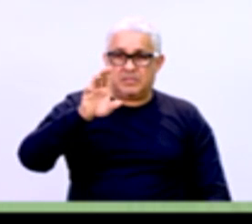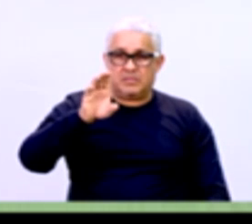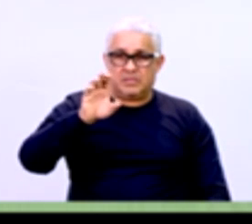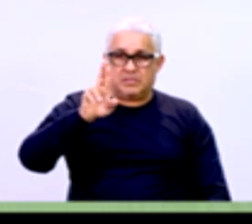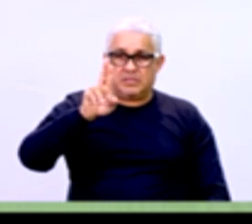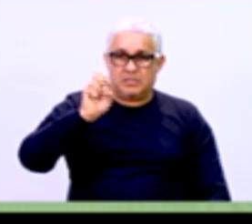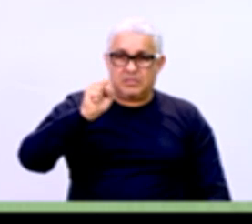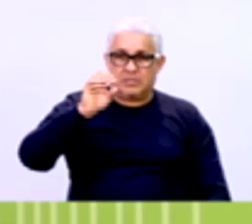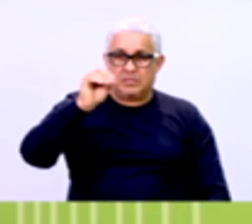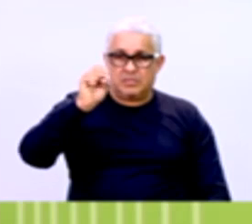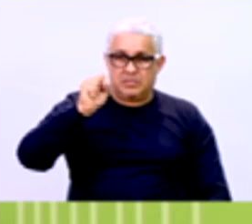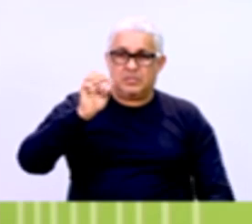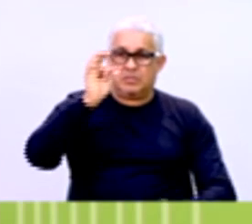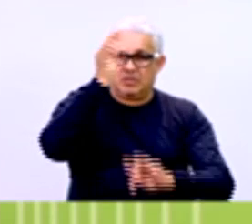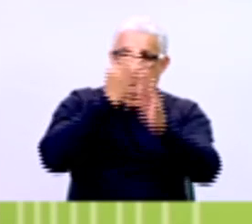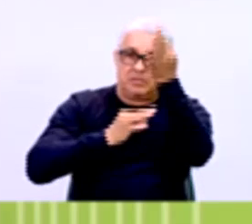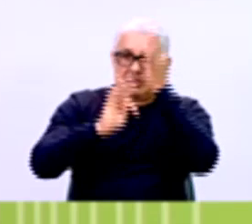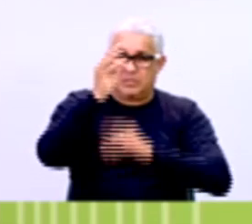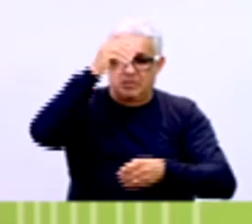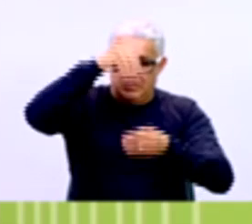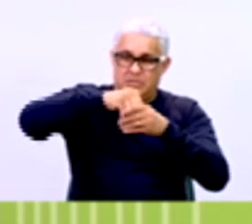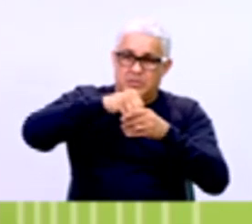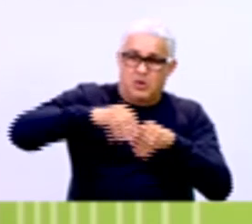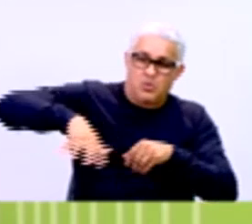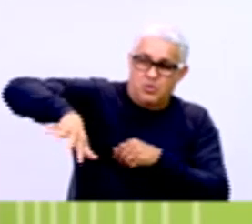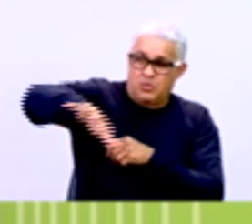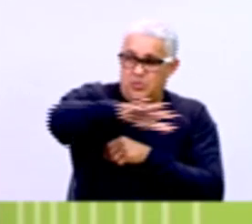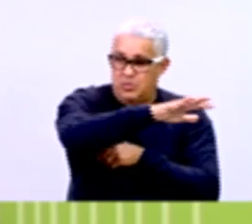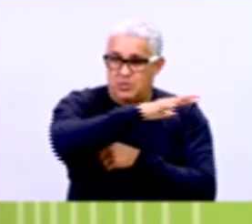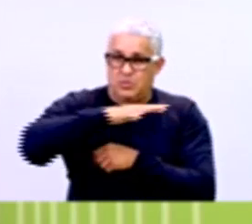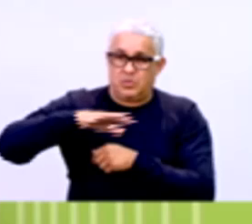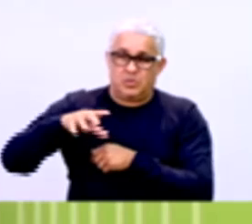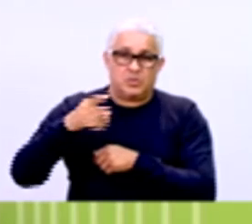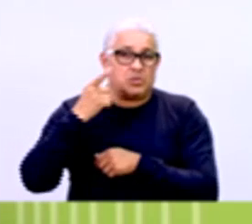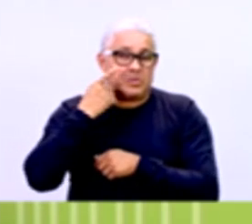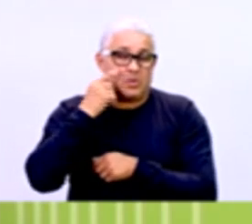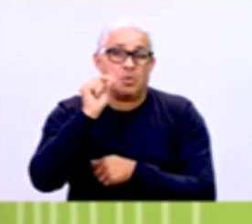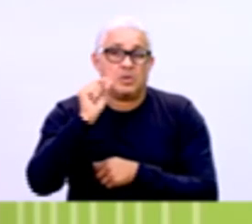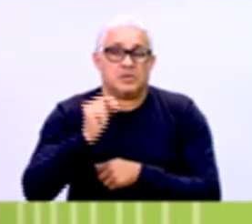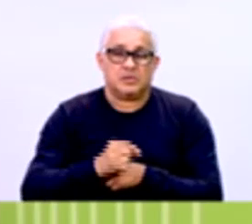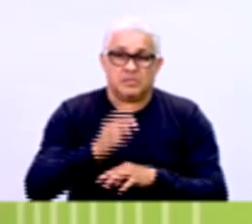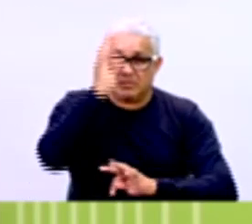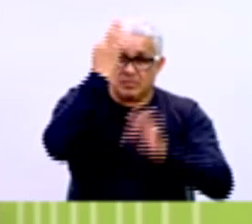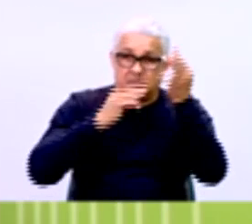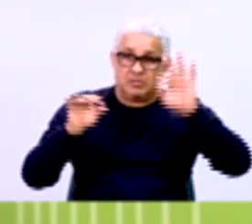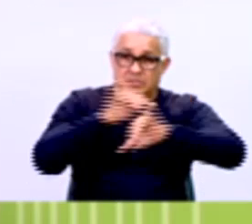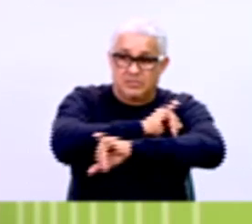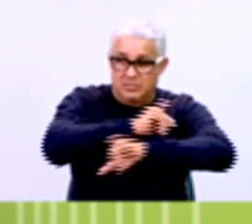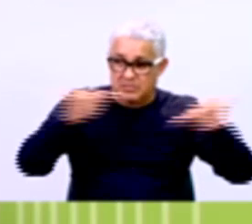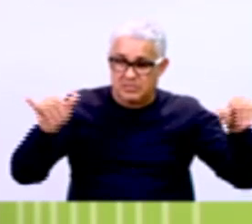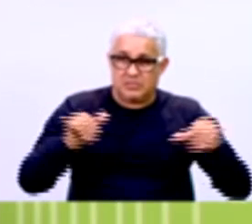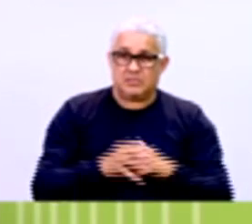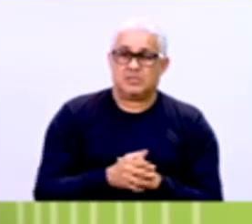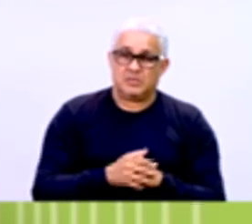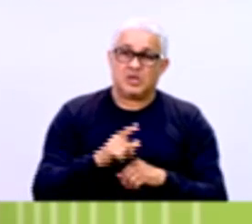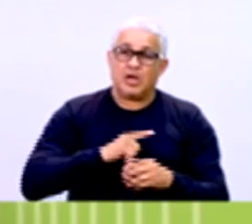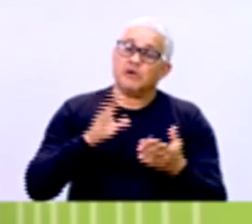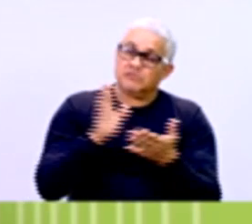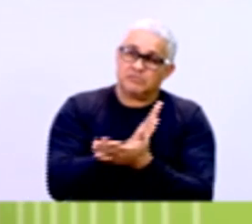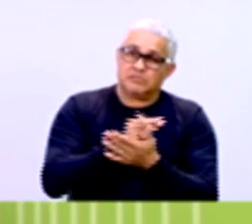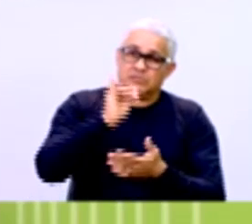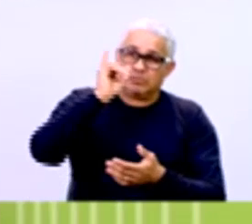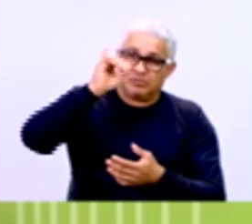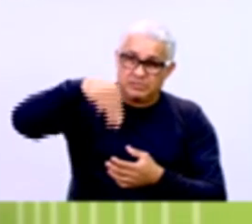nós observamos que a tecnologia da informação, ela traz consigo alguns